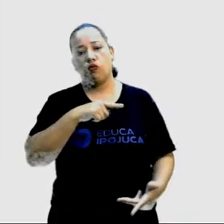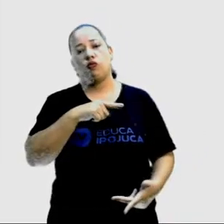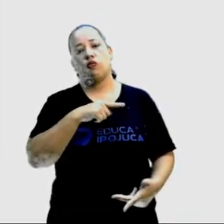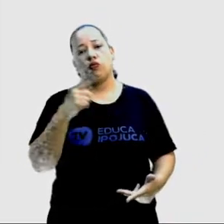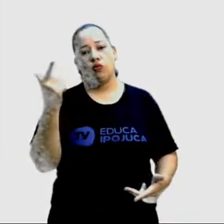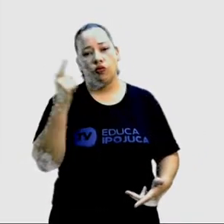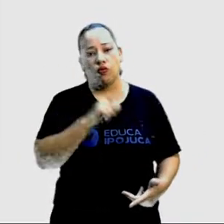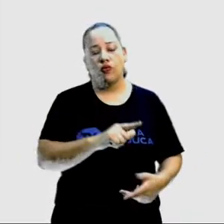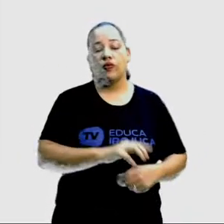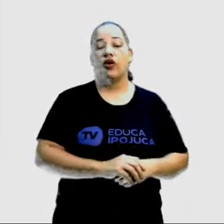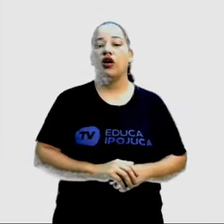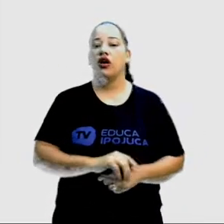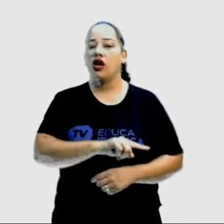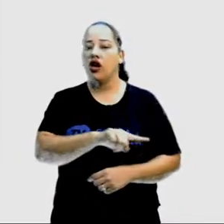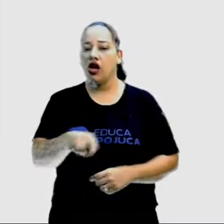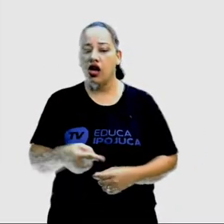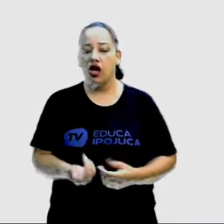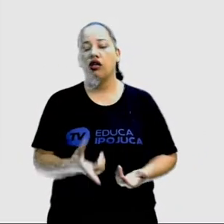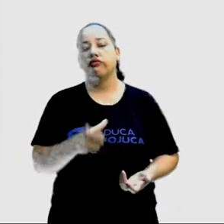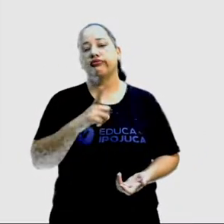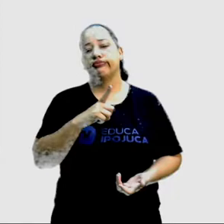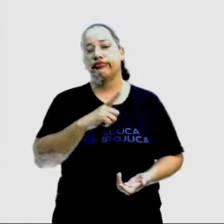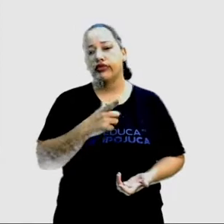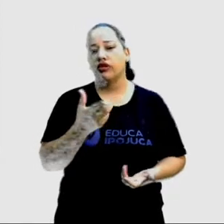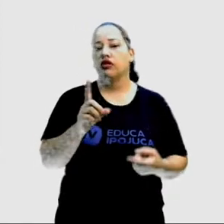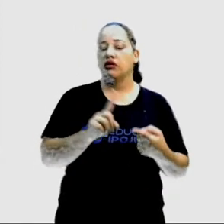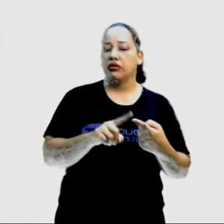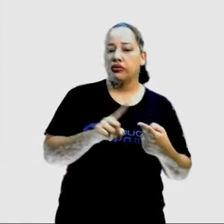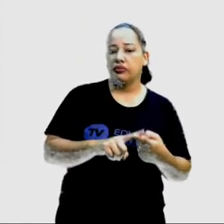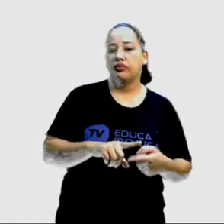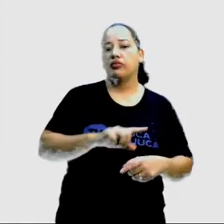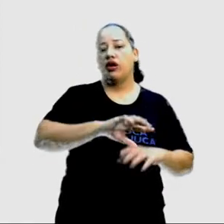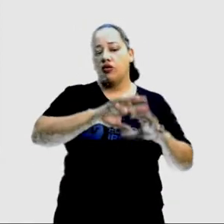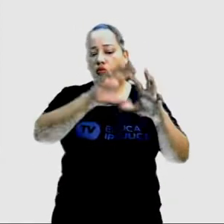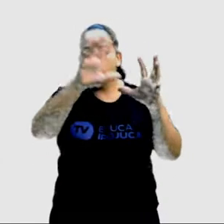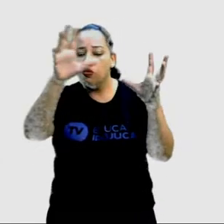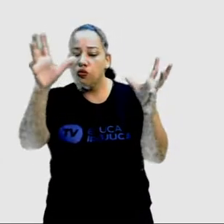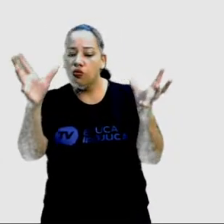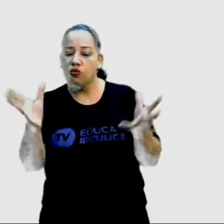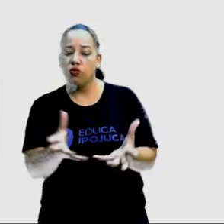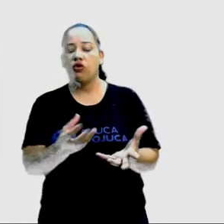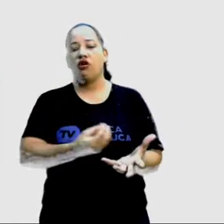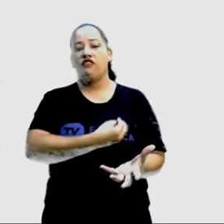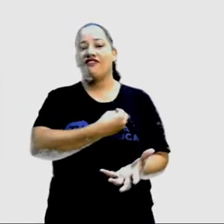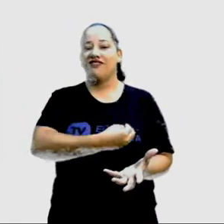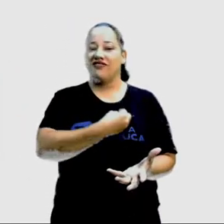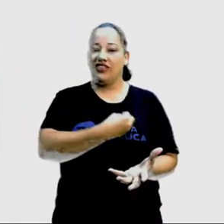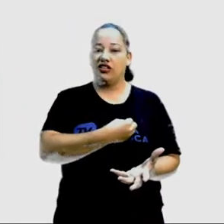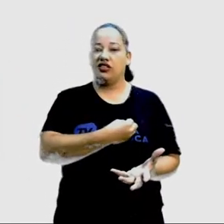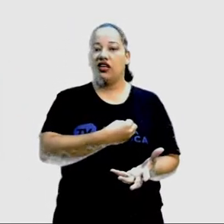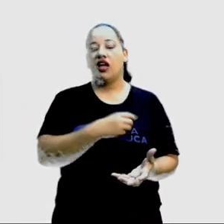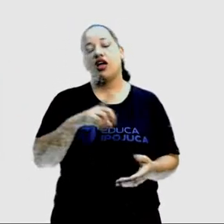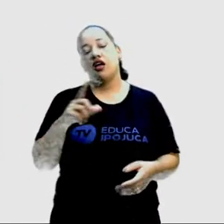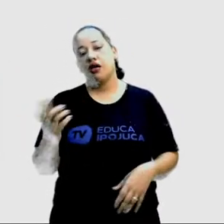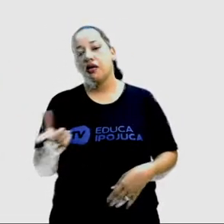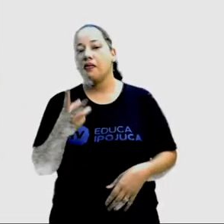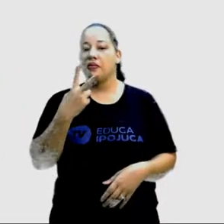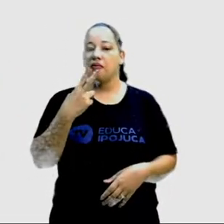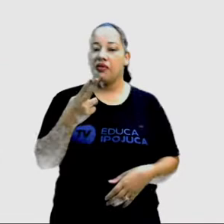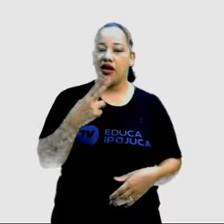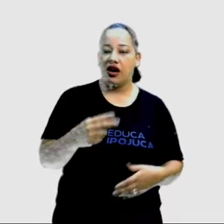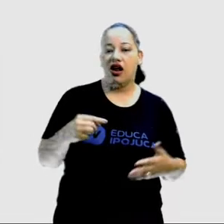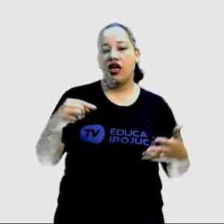biosfera, é o conjunto de todos os ecossistemas. O ecossistema é uma escala onde tem o